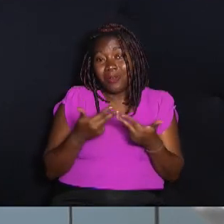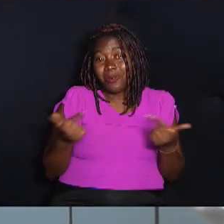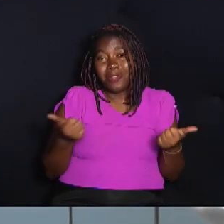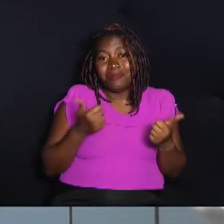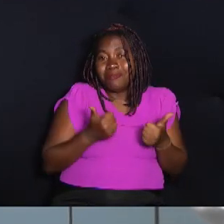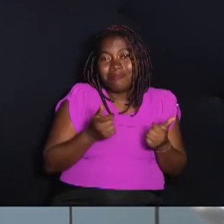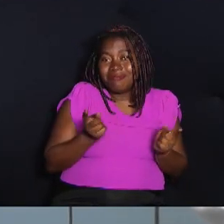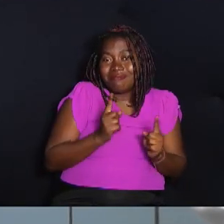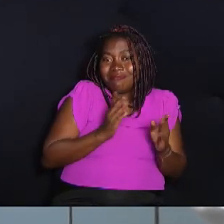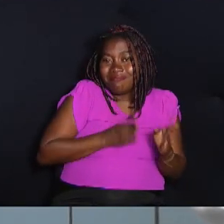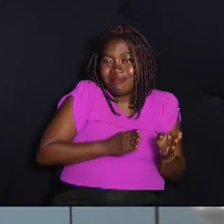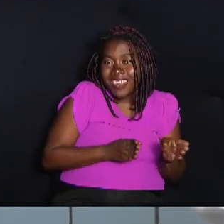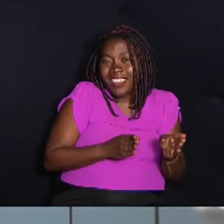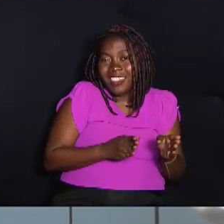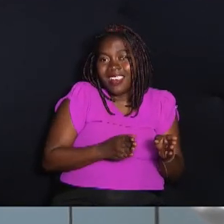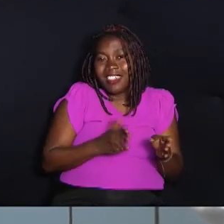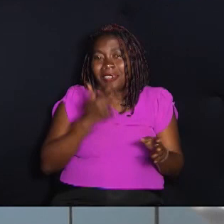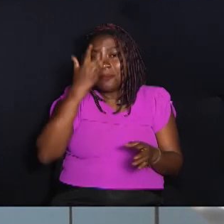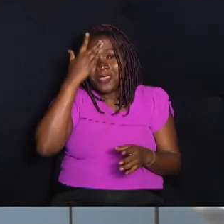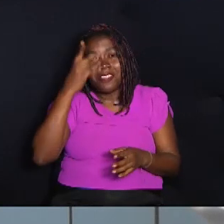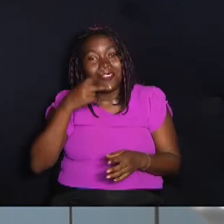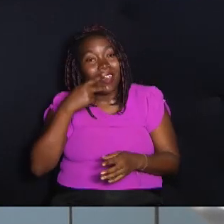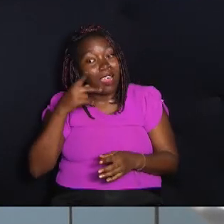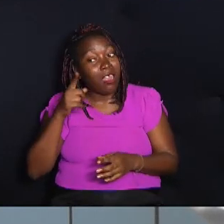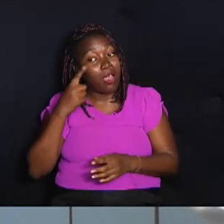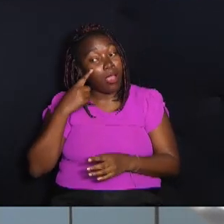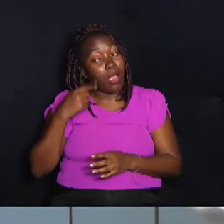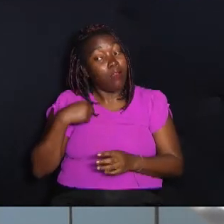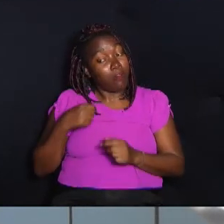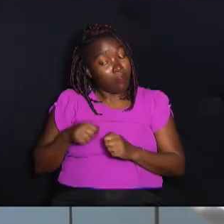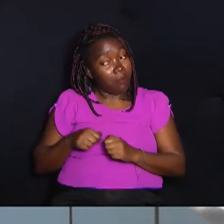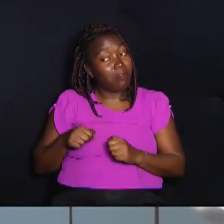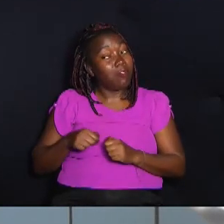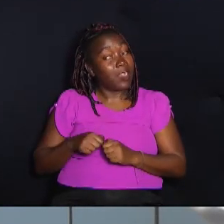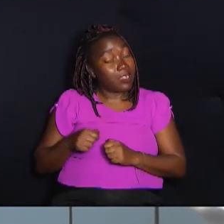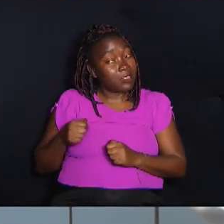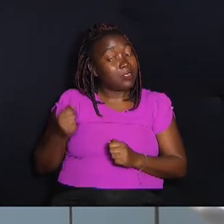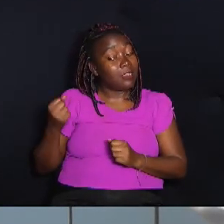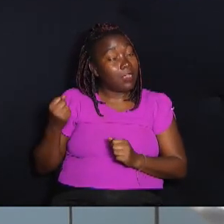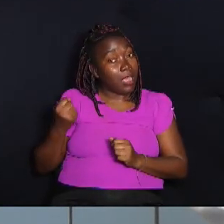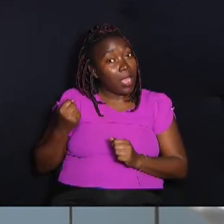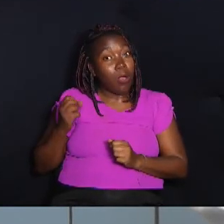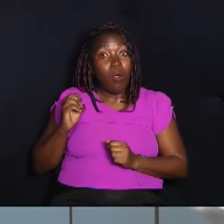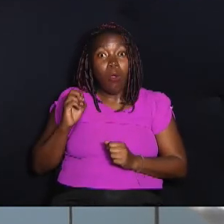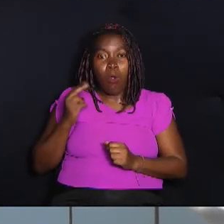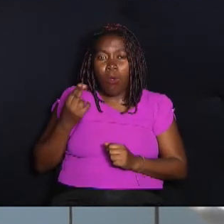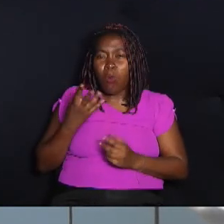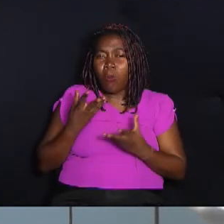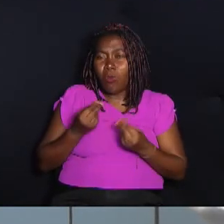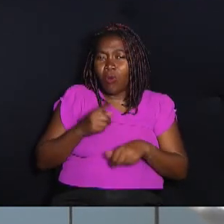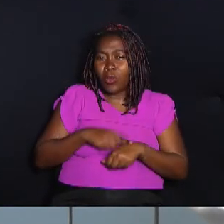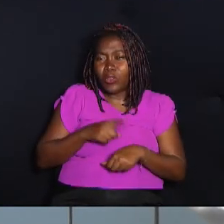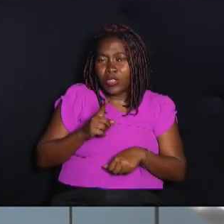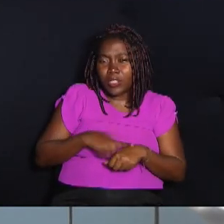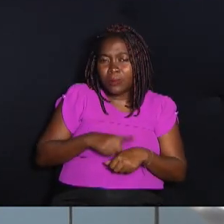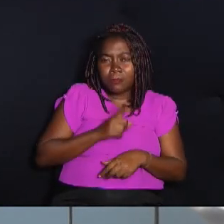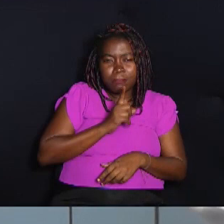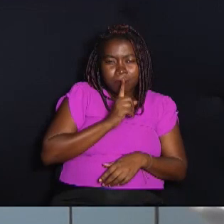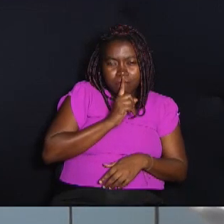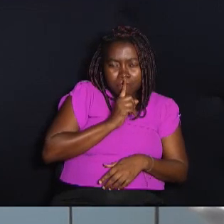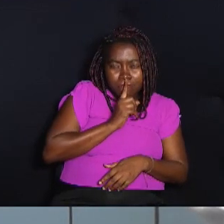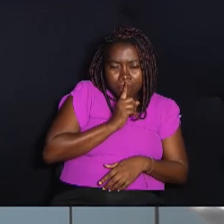bem, a pessoa fala, olha, eu vou fazer tal coisa, ou fica lá muito tempo quietinha no quarto, ou você vê